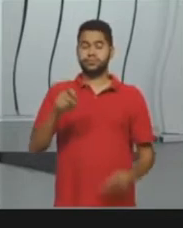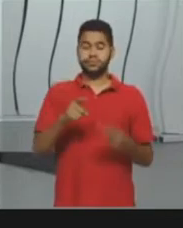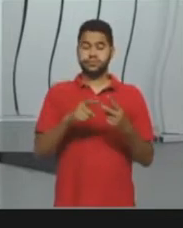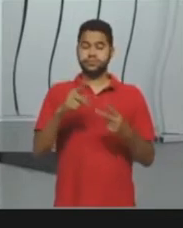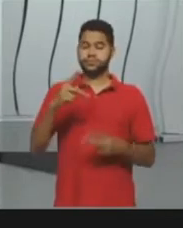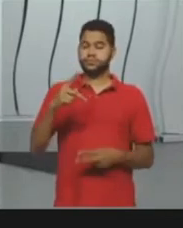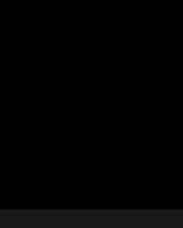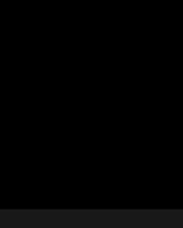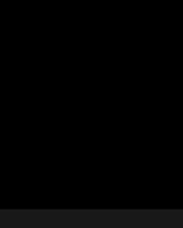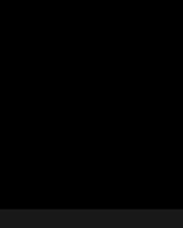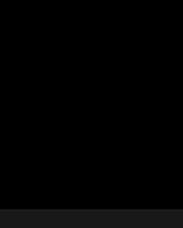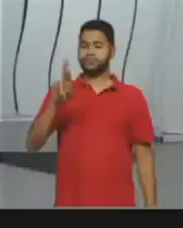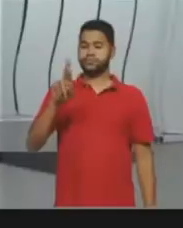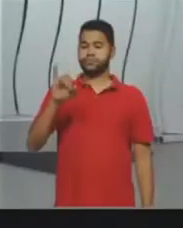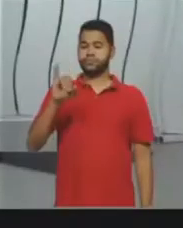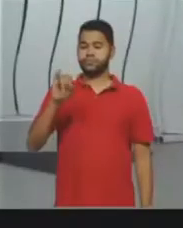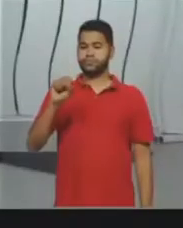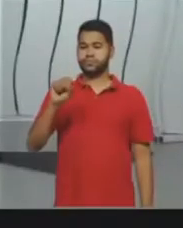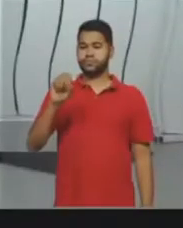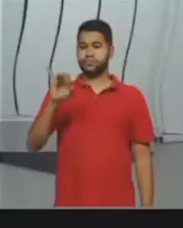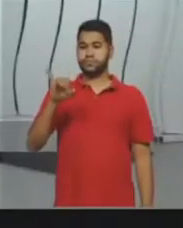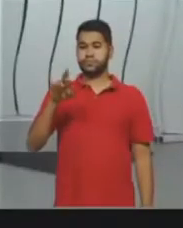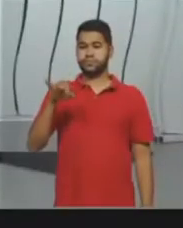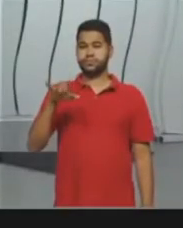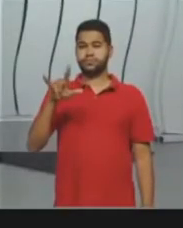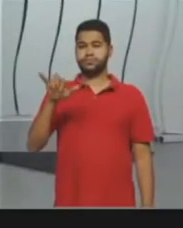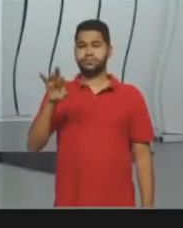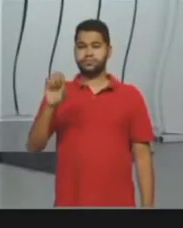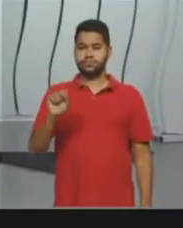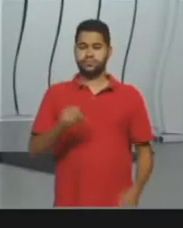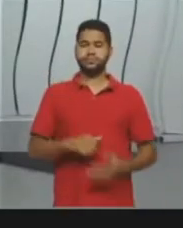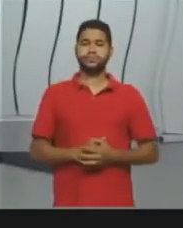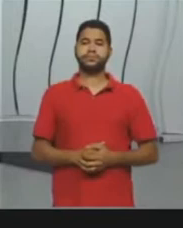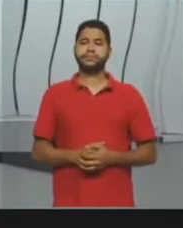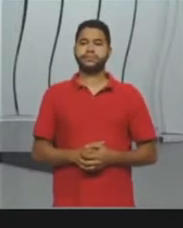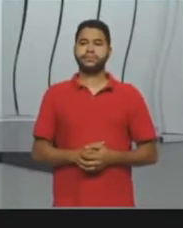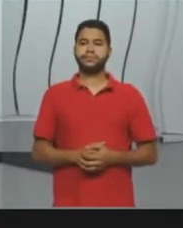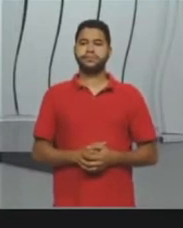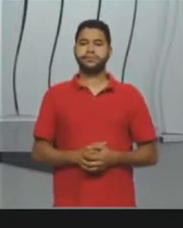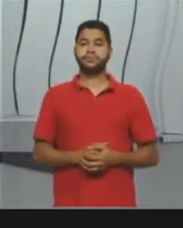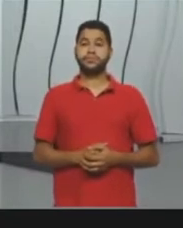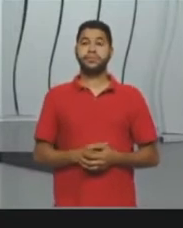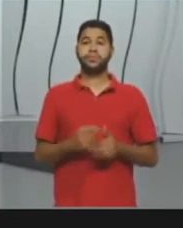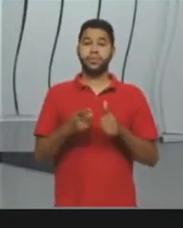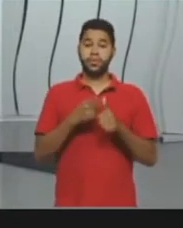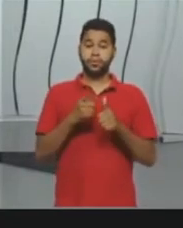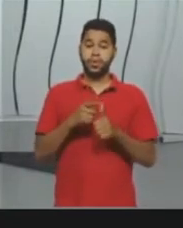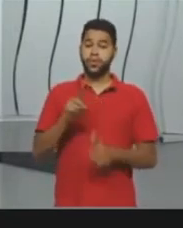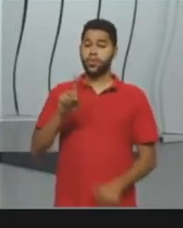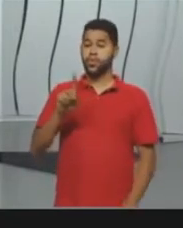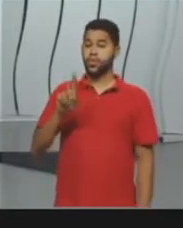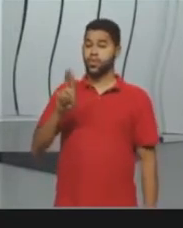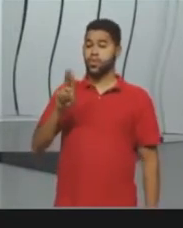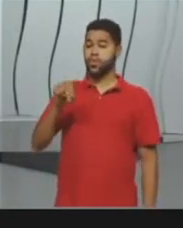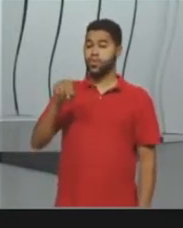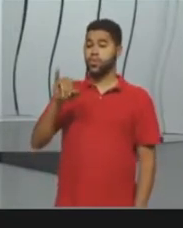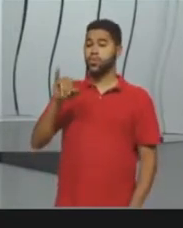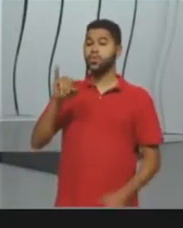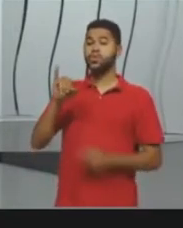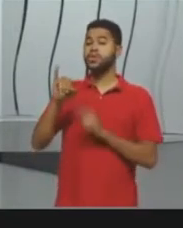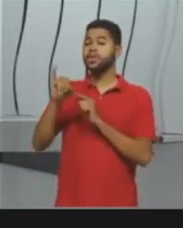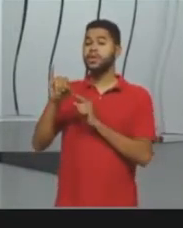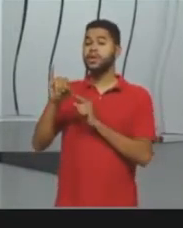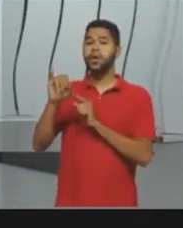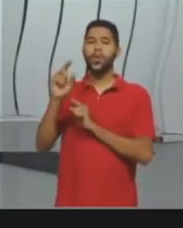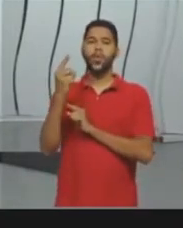pluricelulares. Isso. Está aqui, organismos unicelulares. Qual que é a ideia de uni? Uni, de